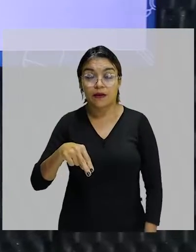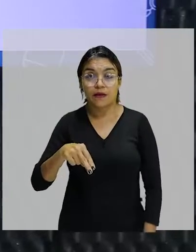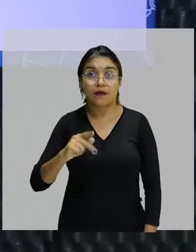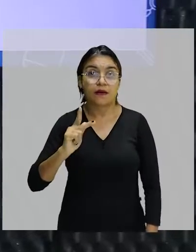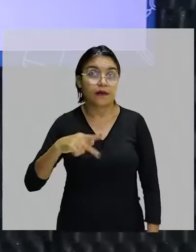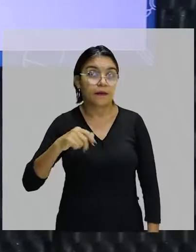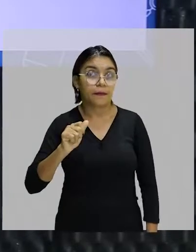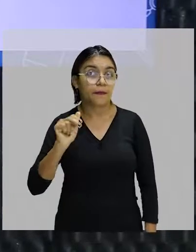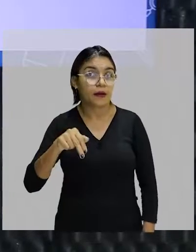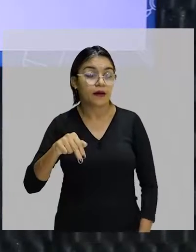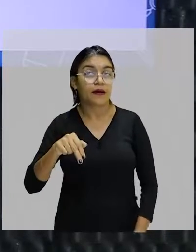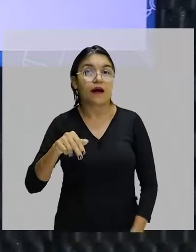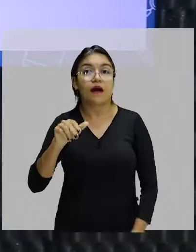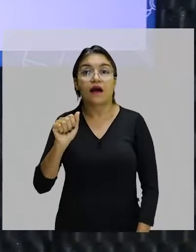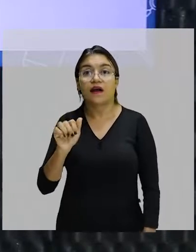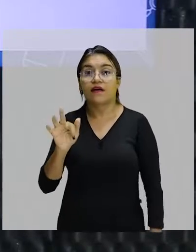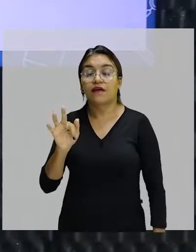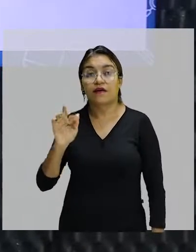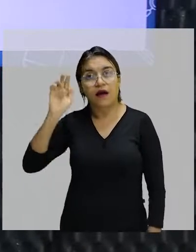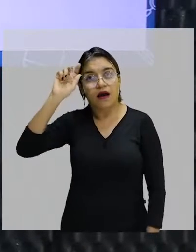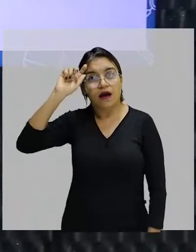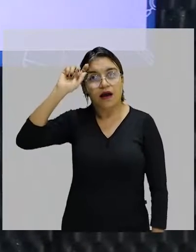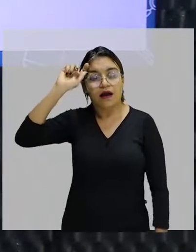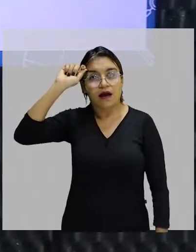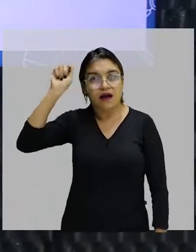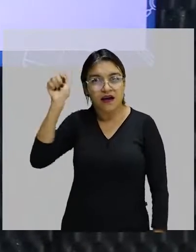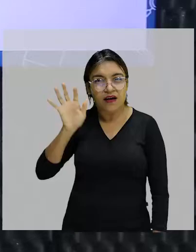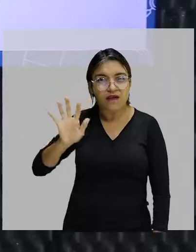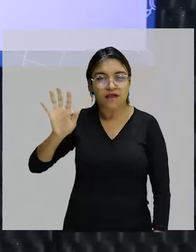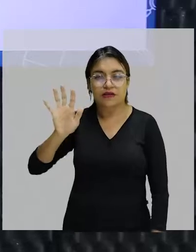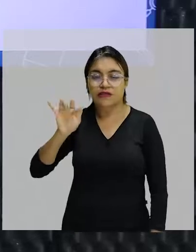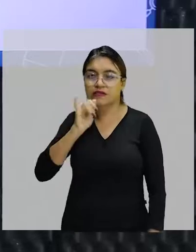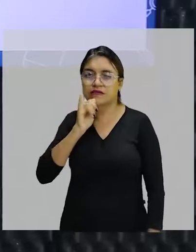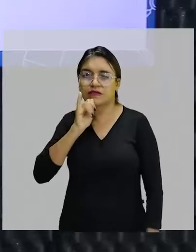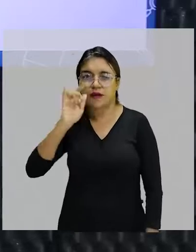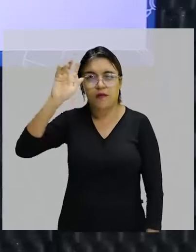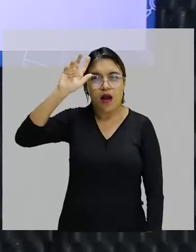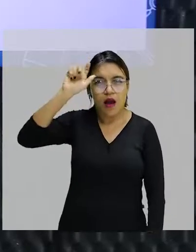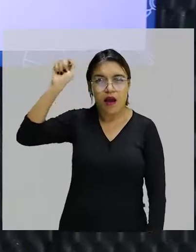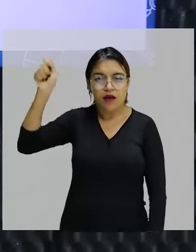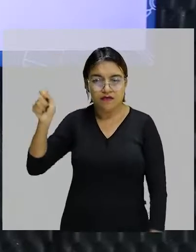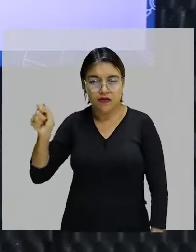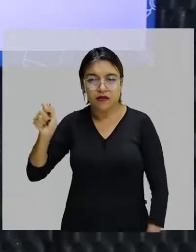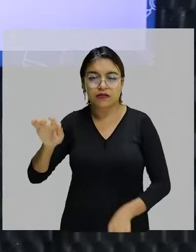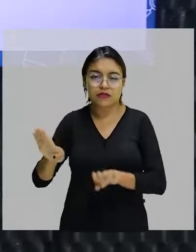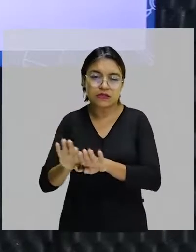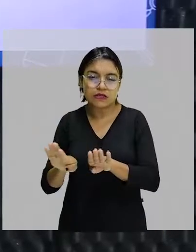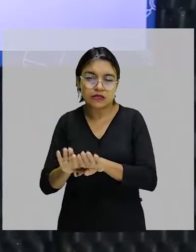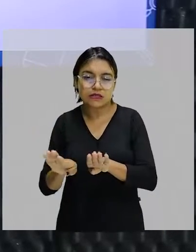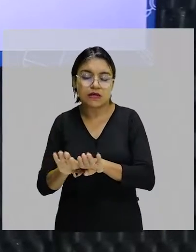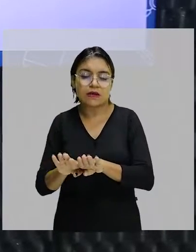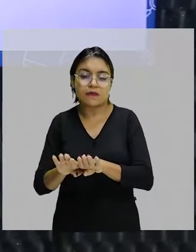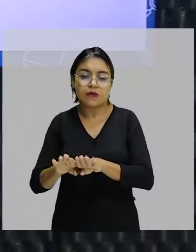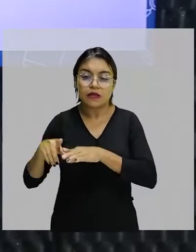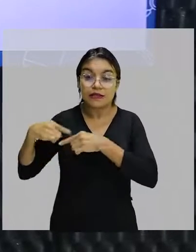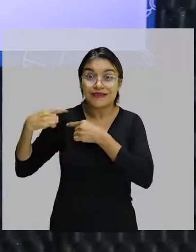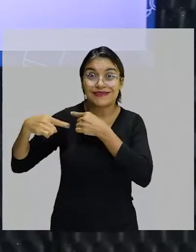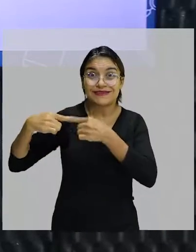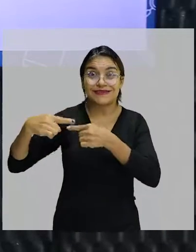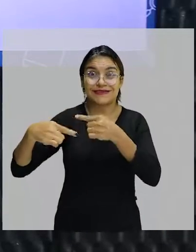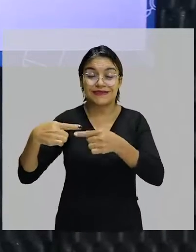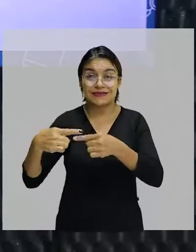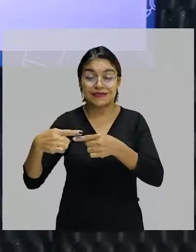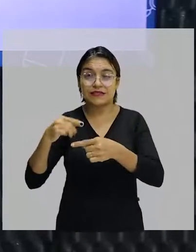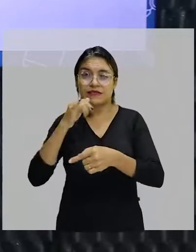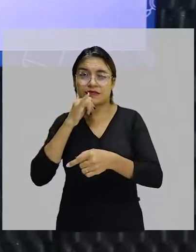movimento pan-africano? É justamente aquele movimento de descendentes africanos ou africanos por si só, que